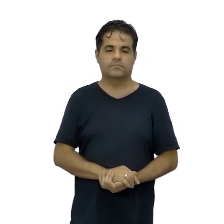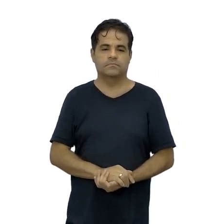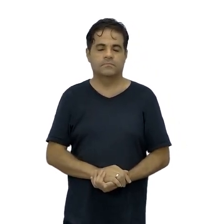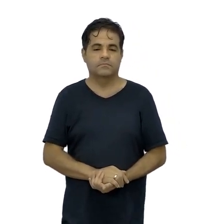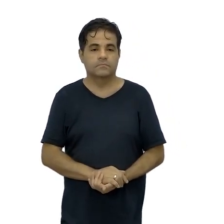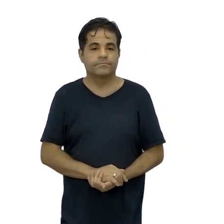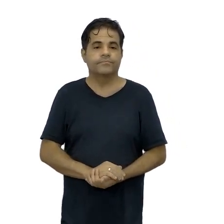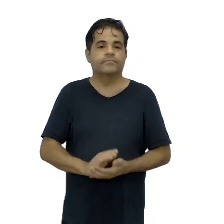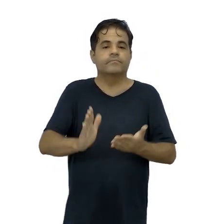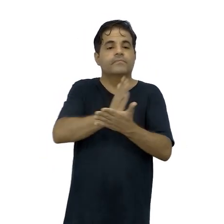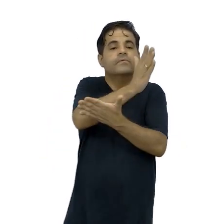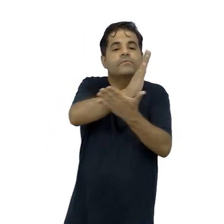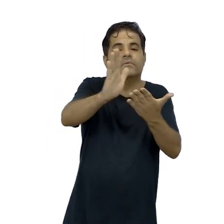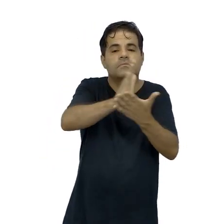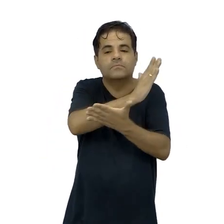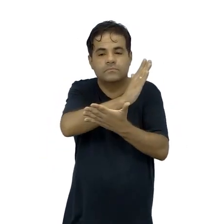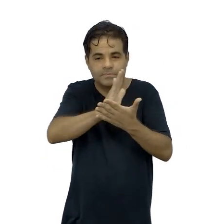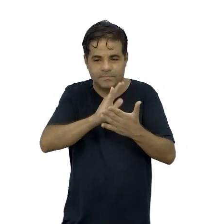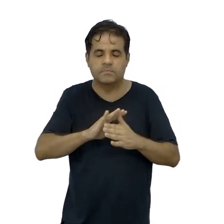Bom, algumas